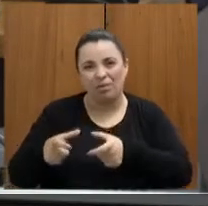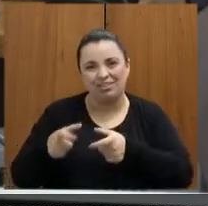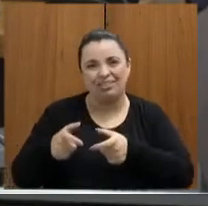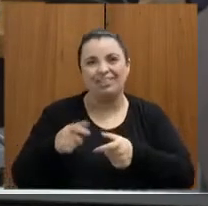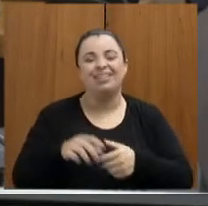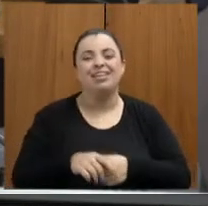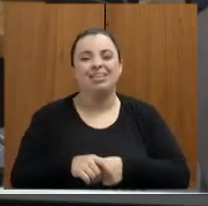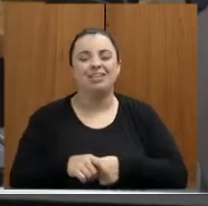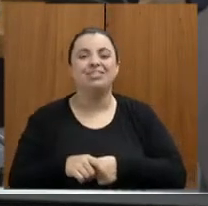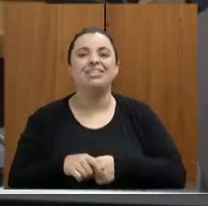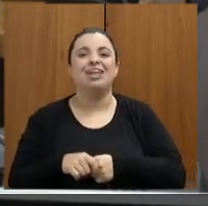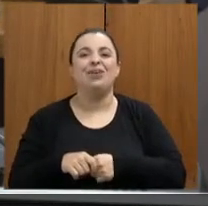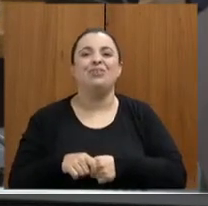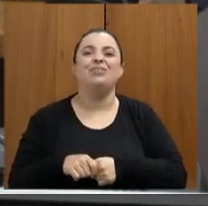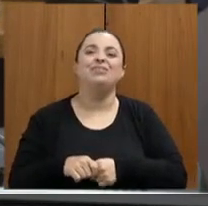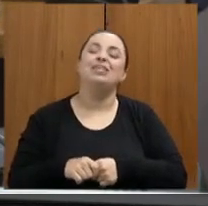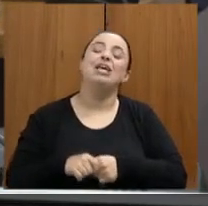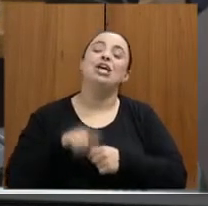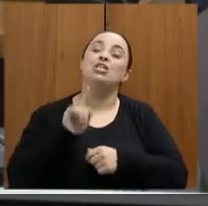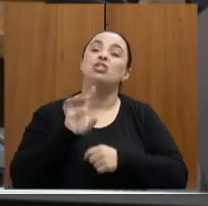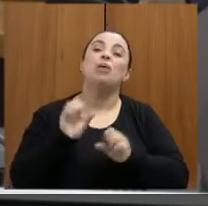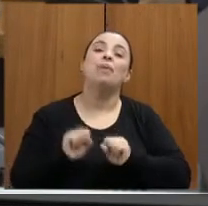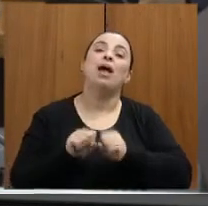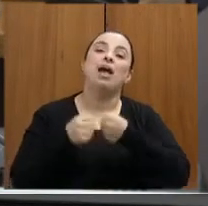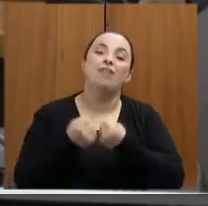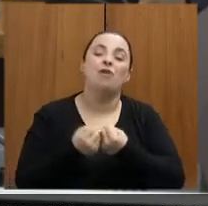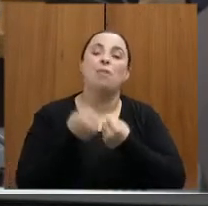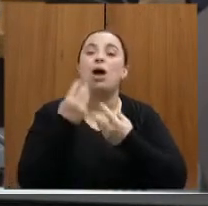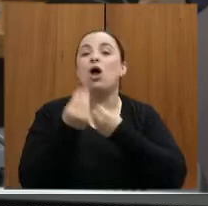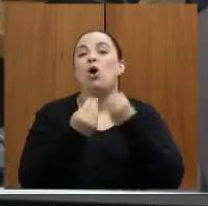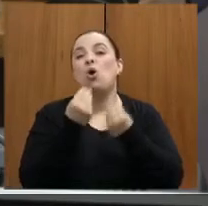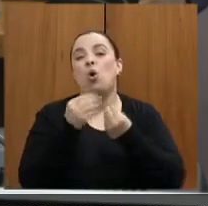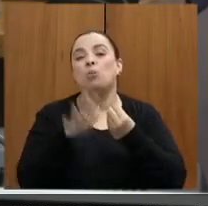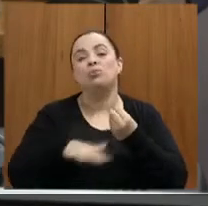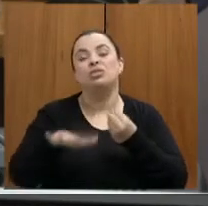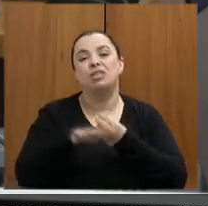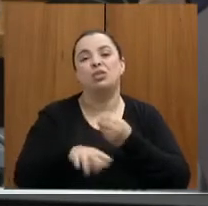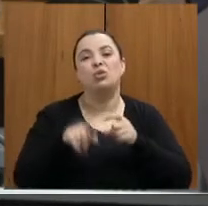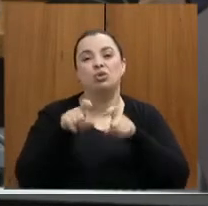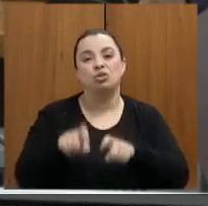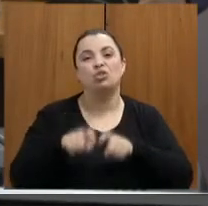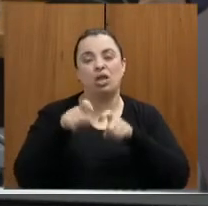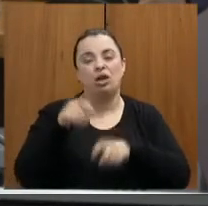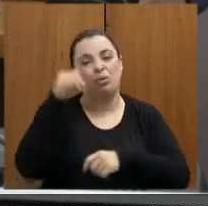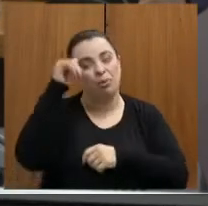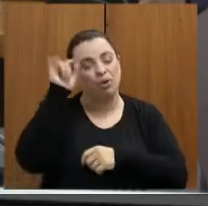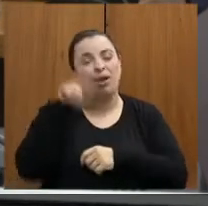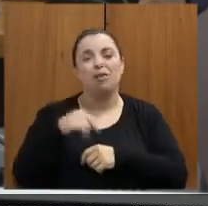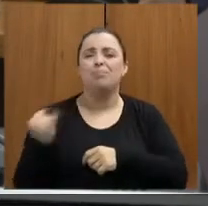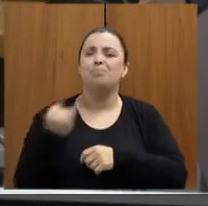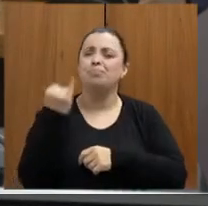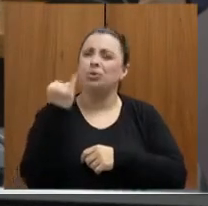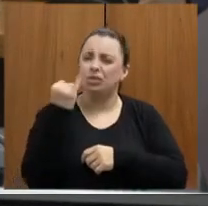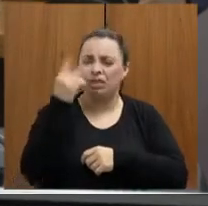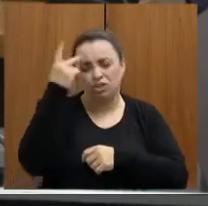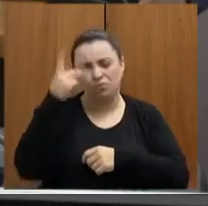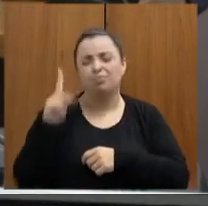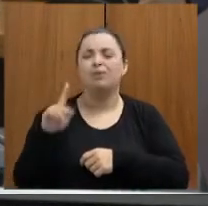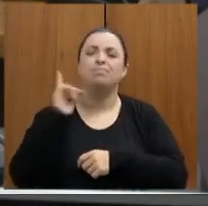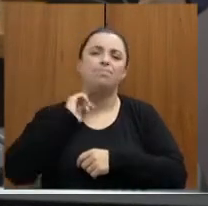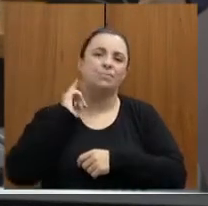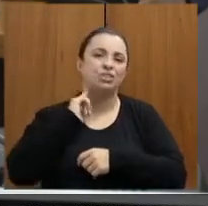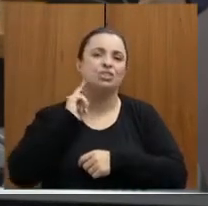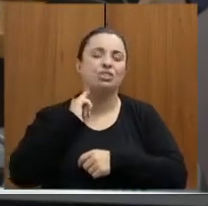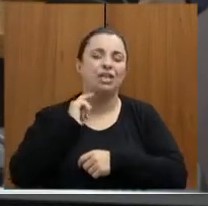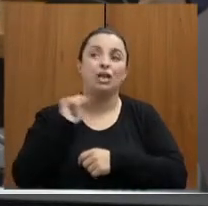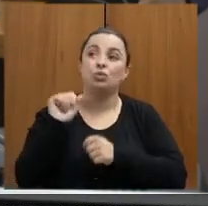para reafirmar E como que é o setor de agropecuária é tão importante é que nosso estado e a gente tá sempre ituano